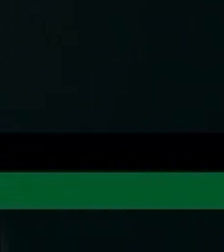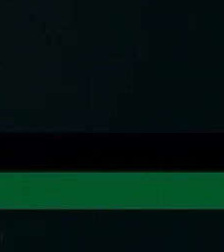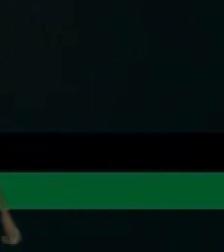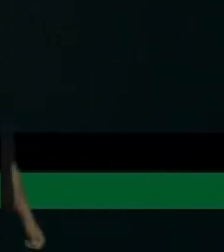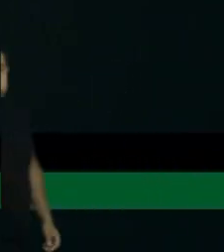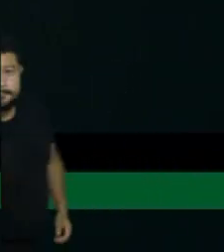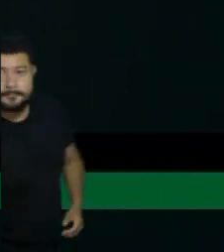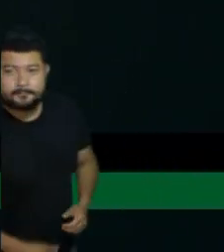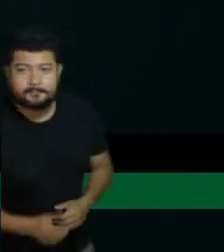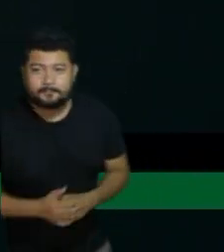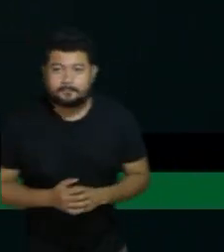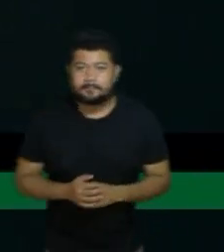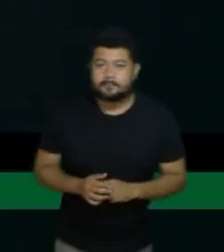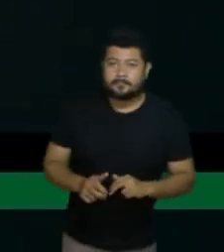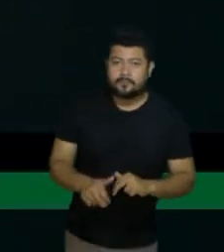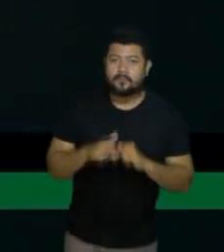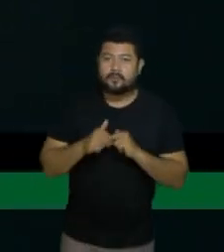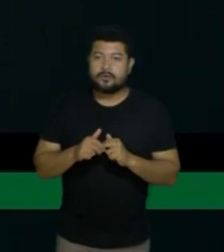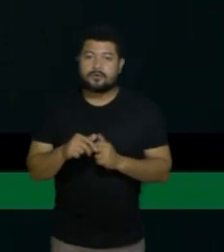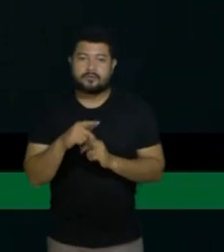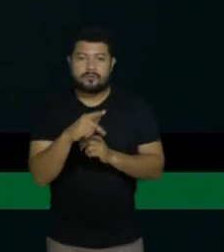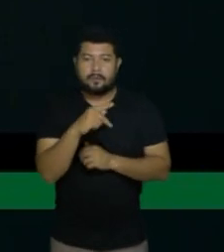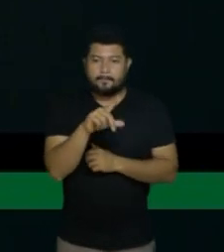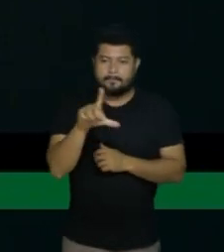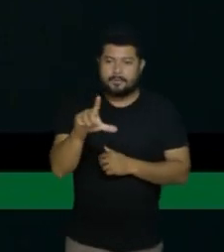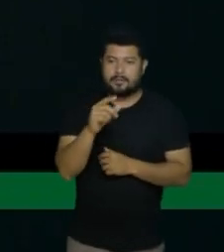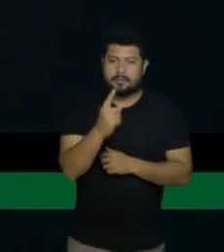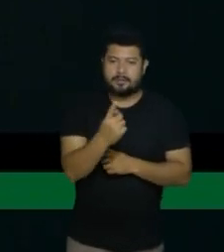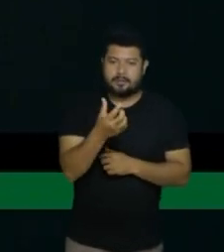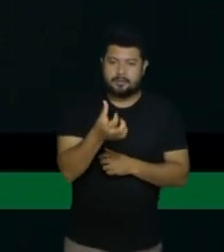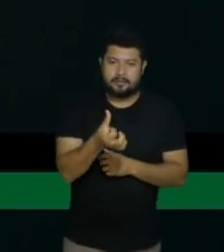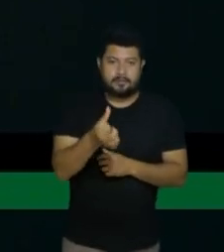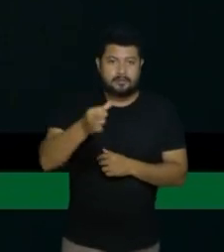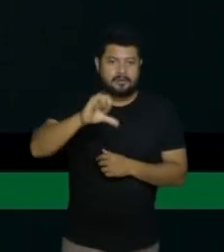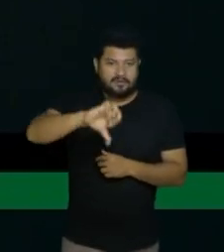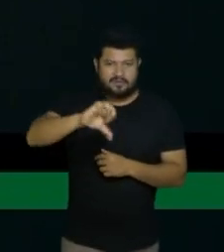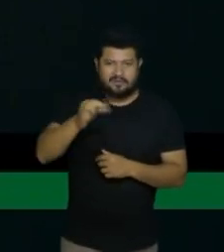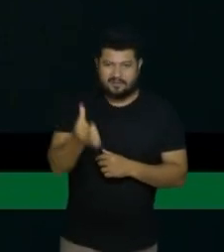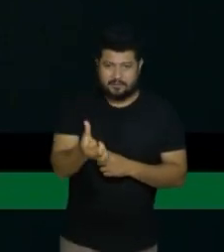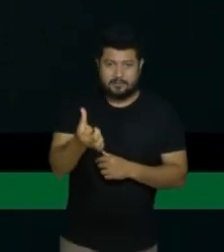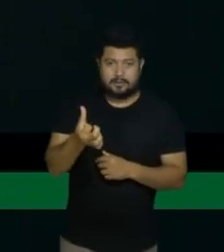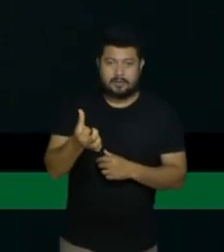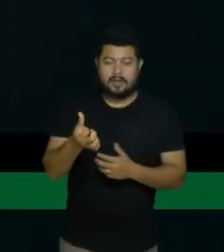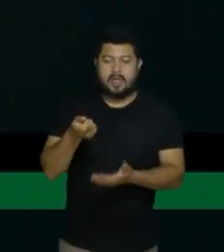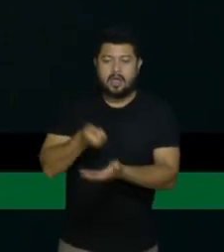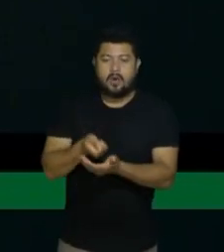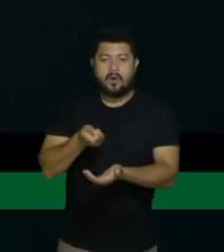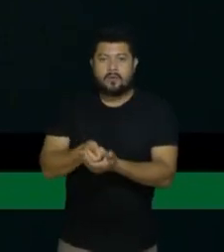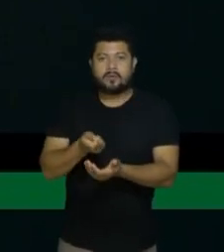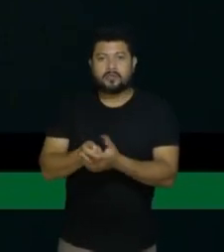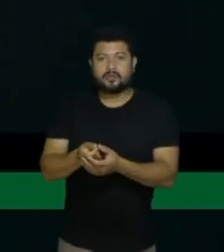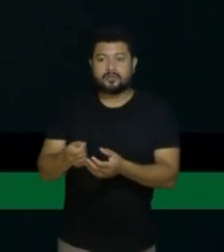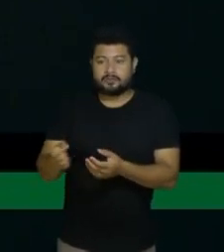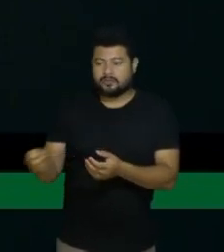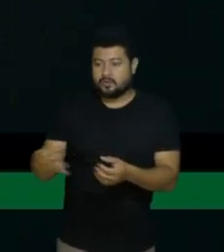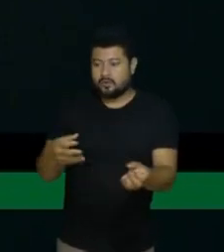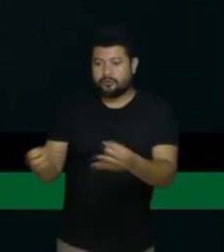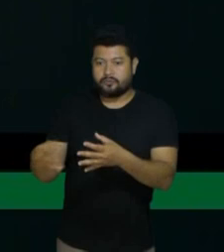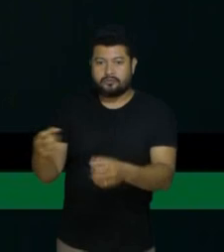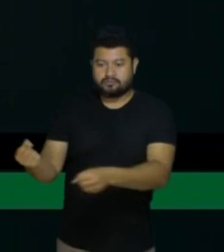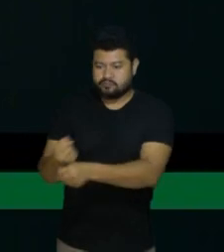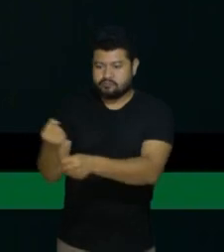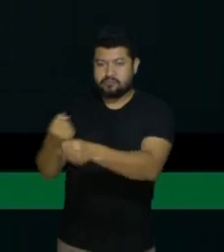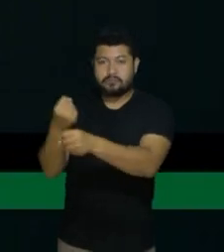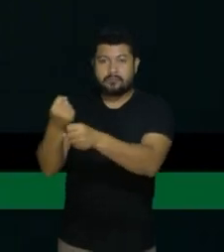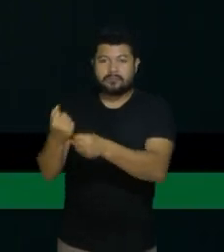PL 196 ele exige que esses novos Empreendimentos sejam